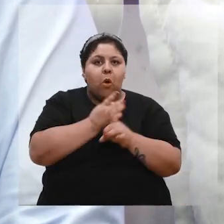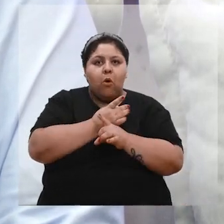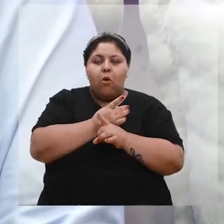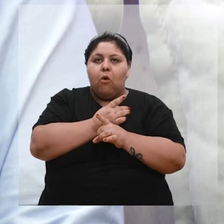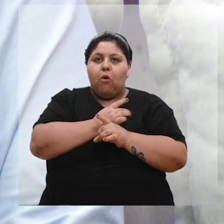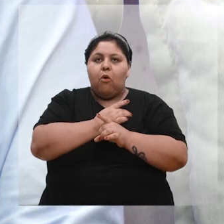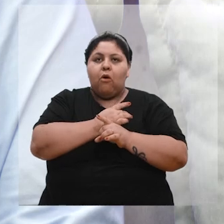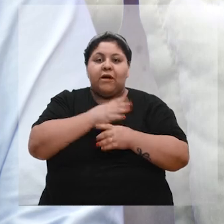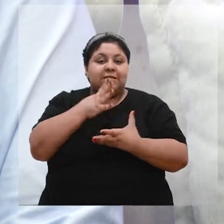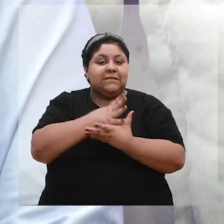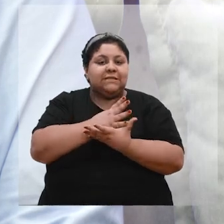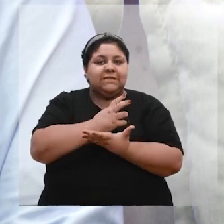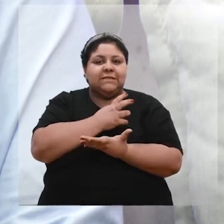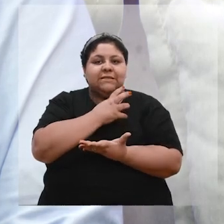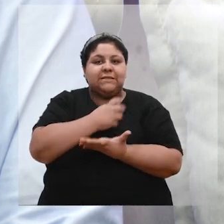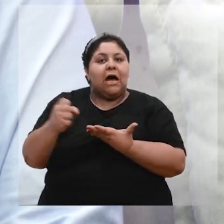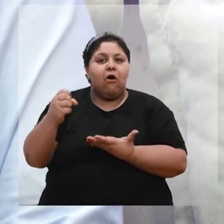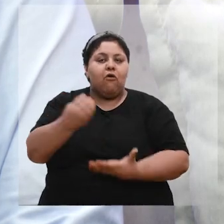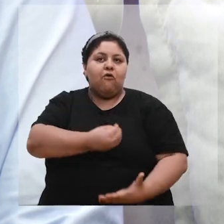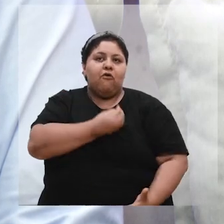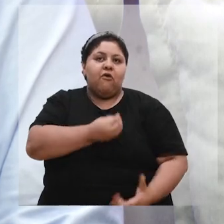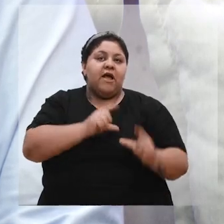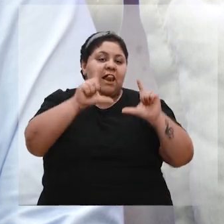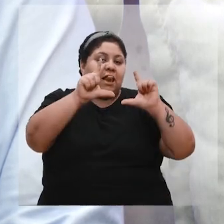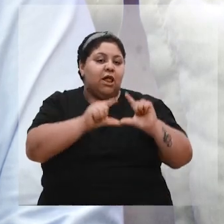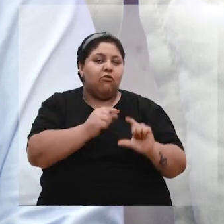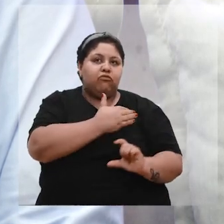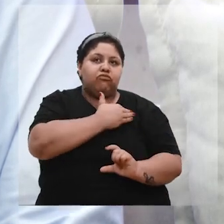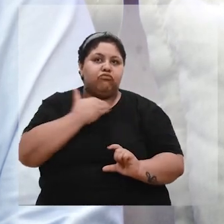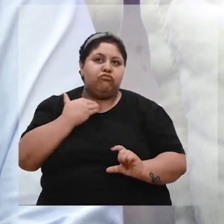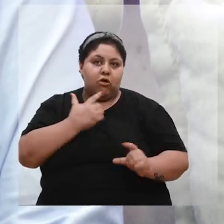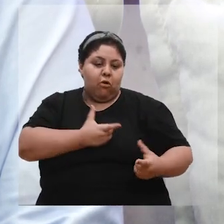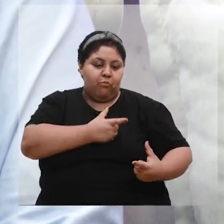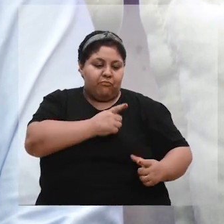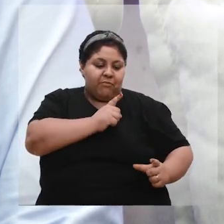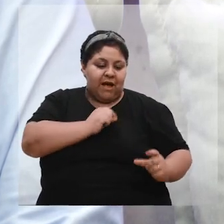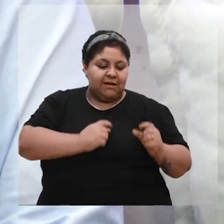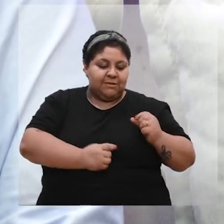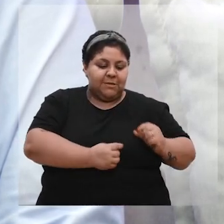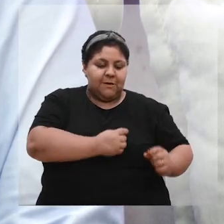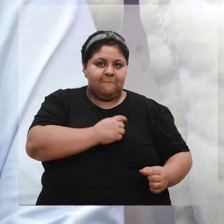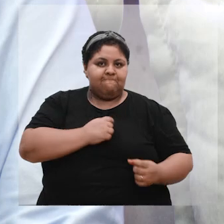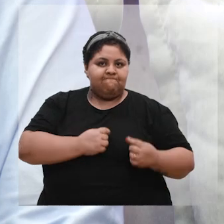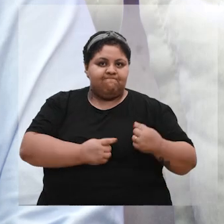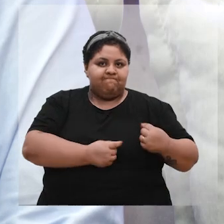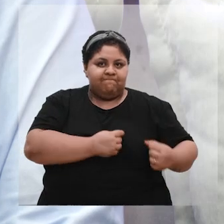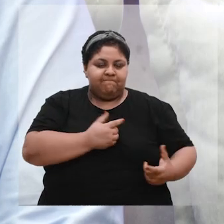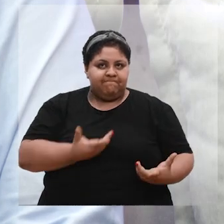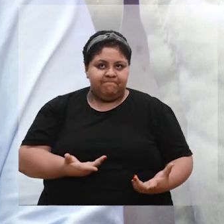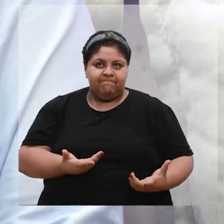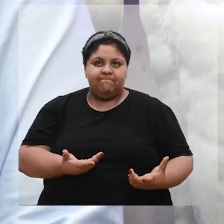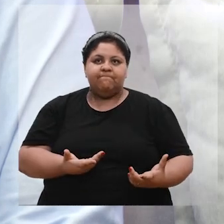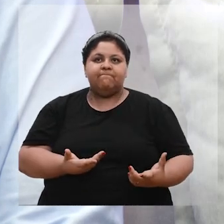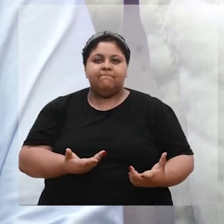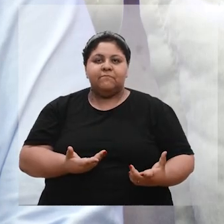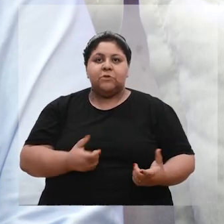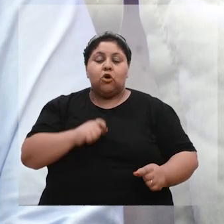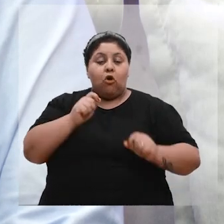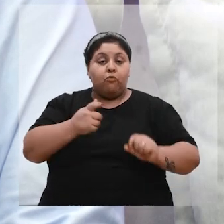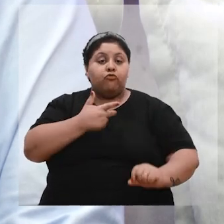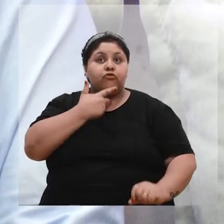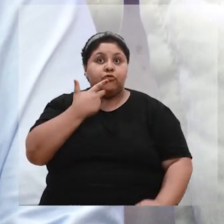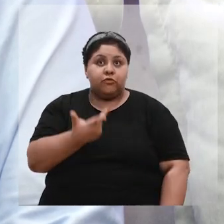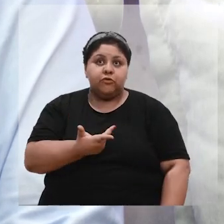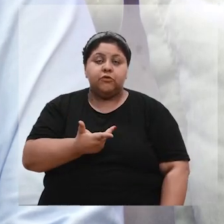exame, e é um exame que salva vidas. Ele reduz a mortalidade por câncer de mama. Então, assim, e